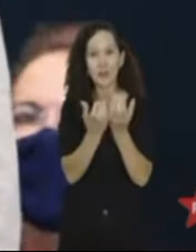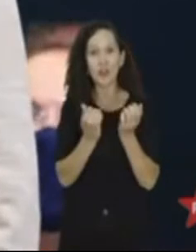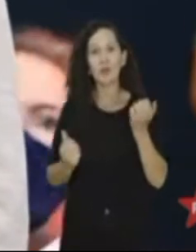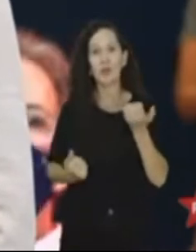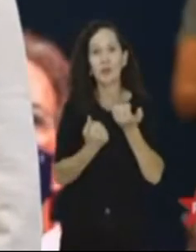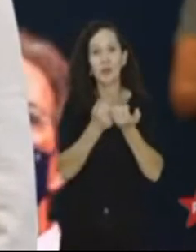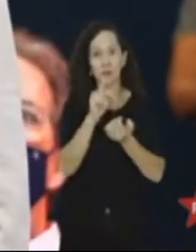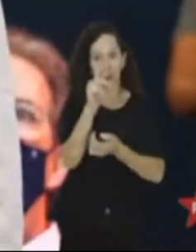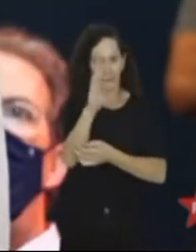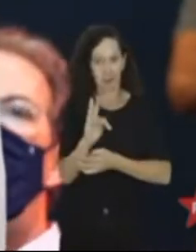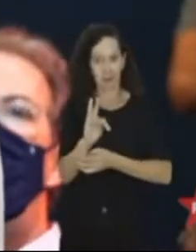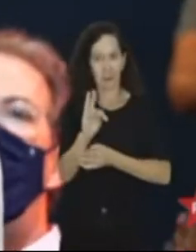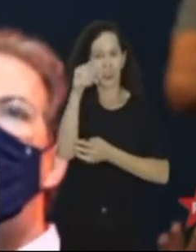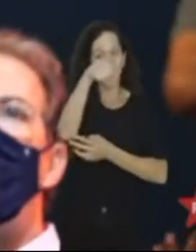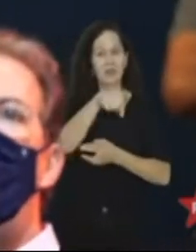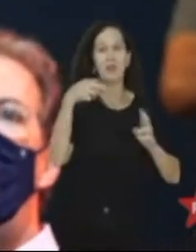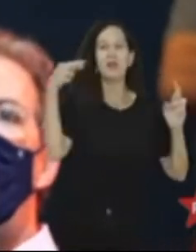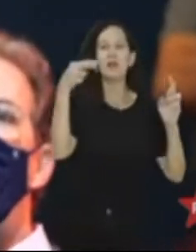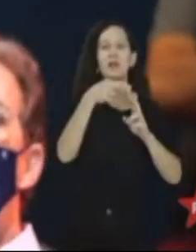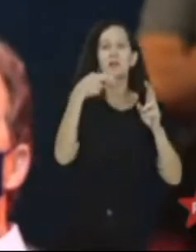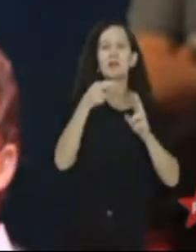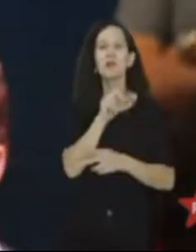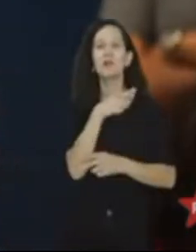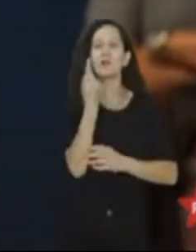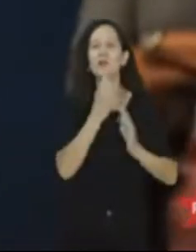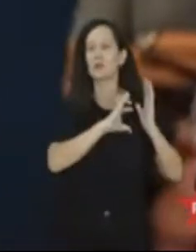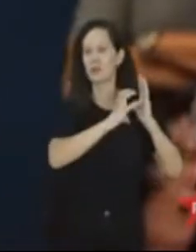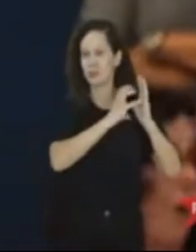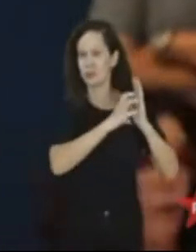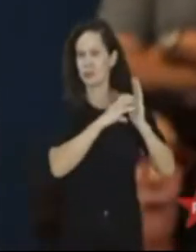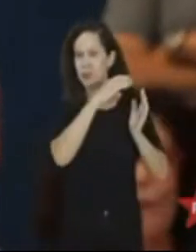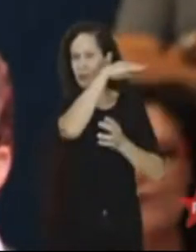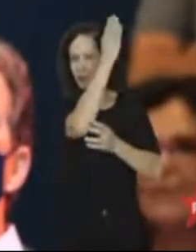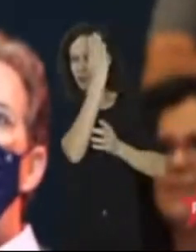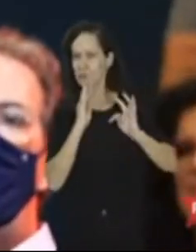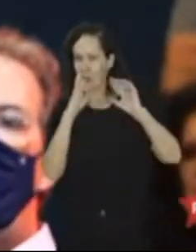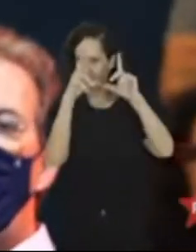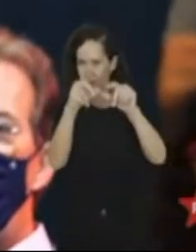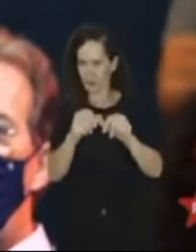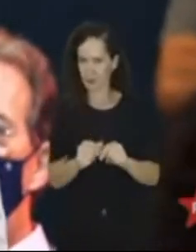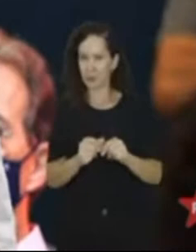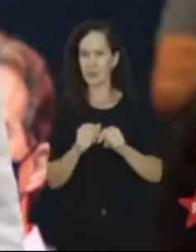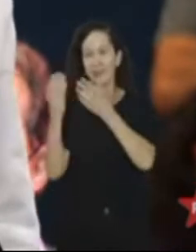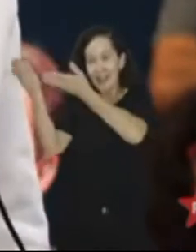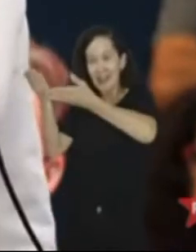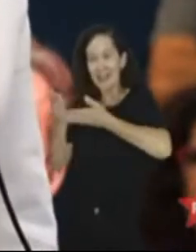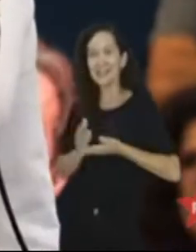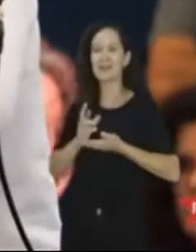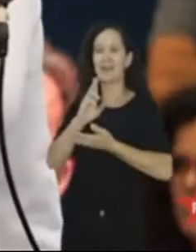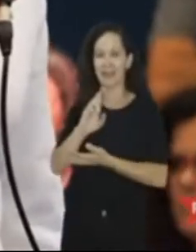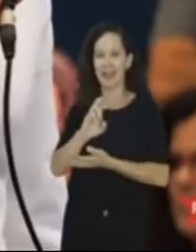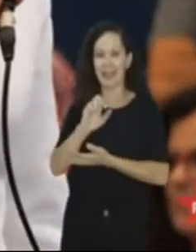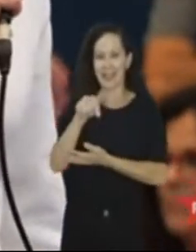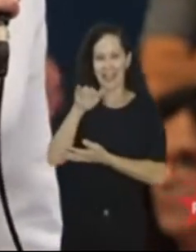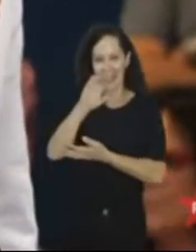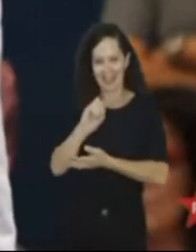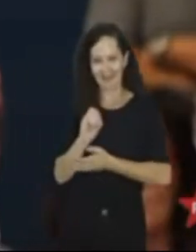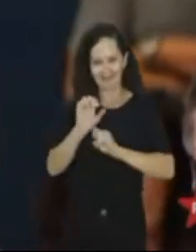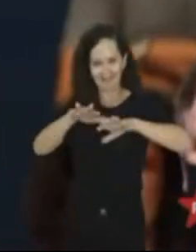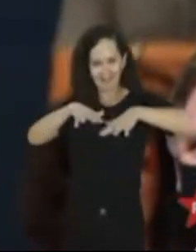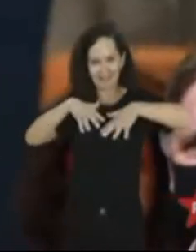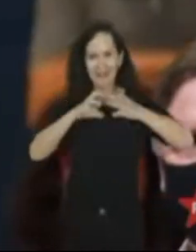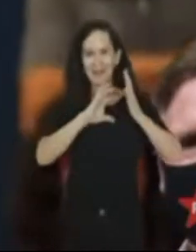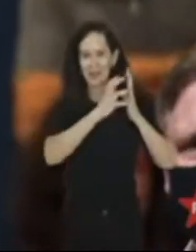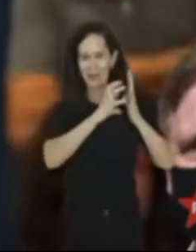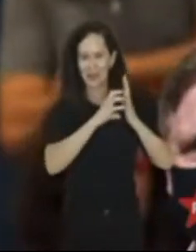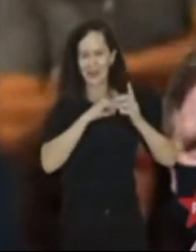aqui representar o nosso partido nacionalmente para te receber, Requião, nas fileiras desse partido, dos trabalhadores